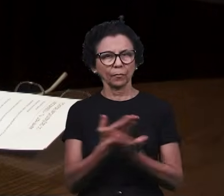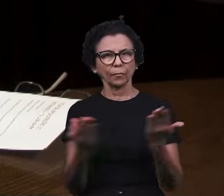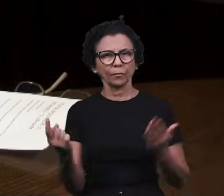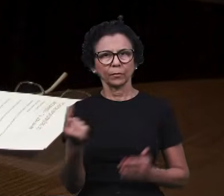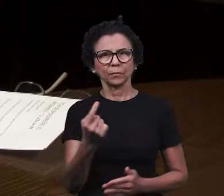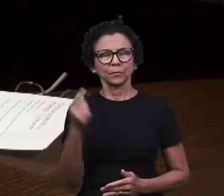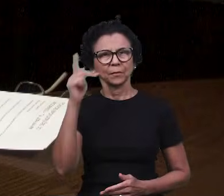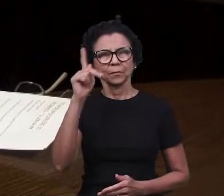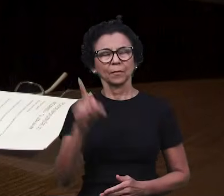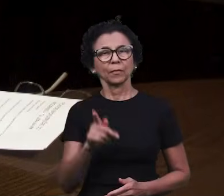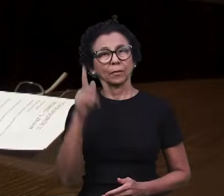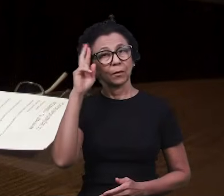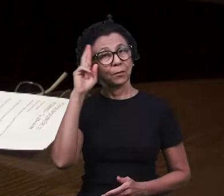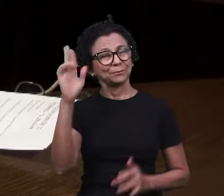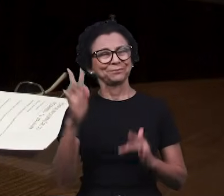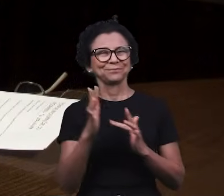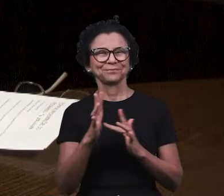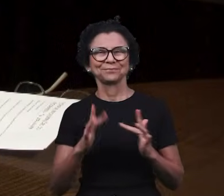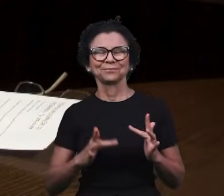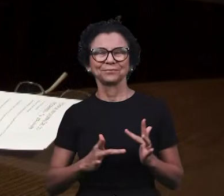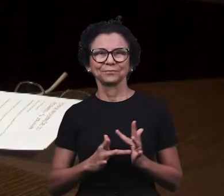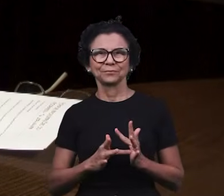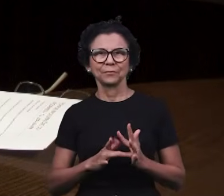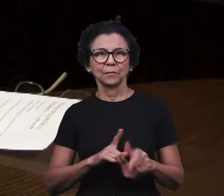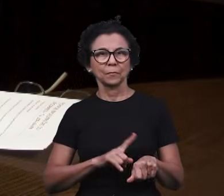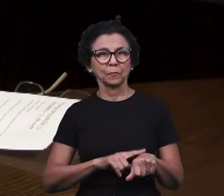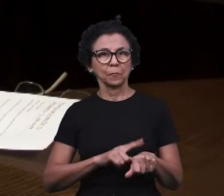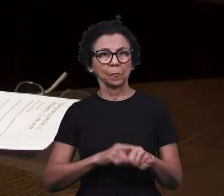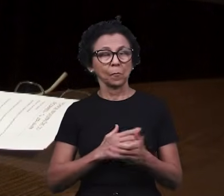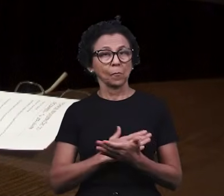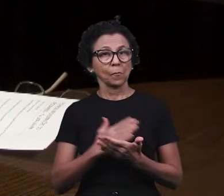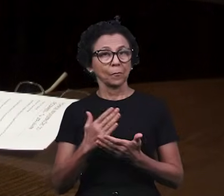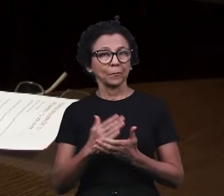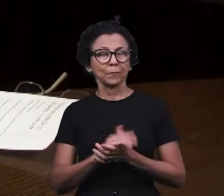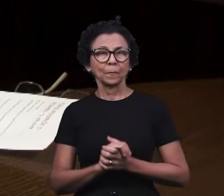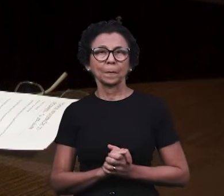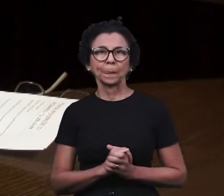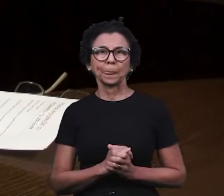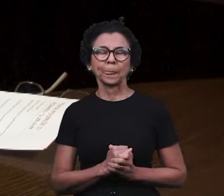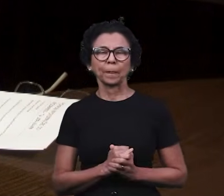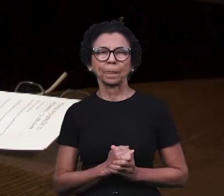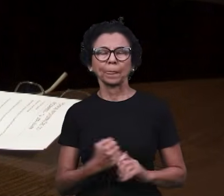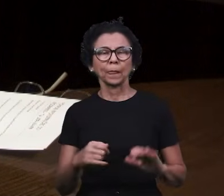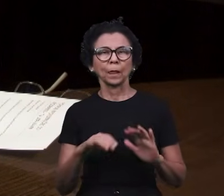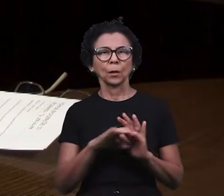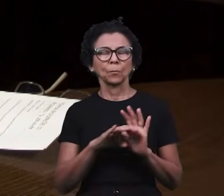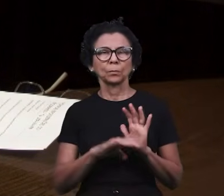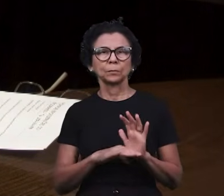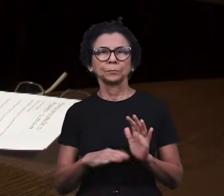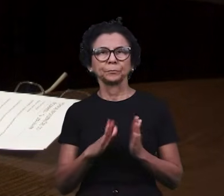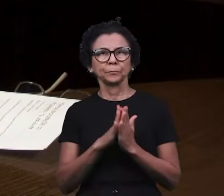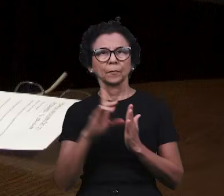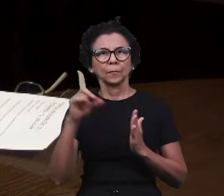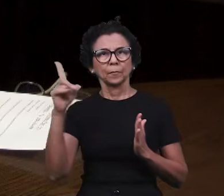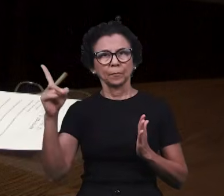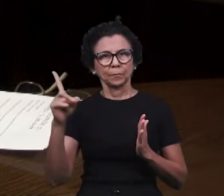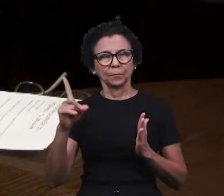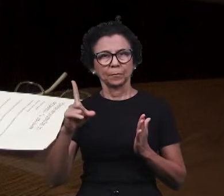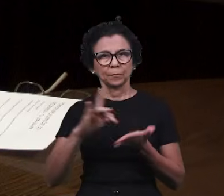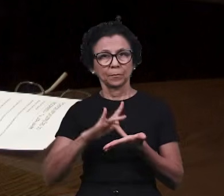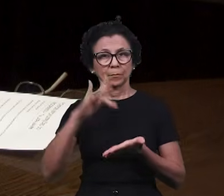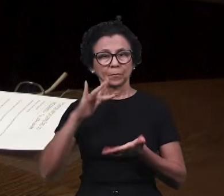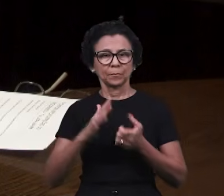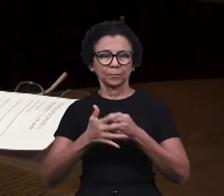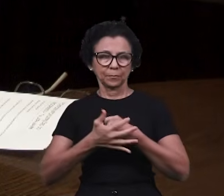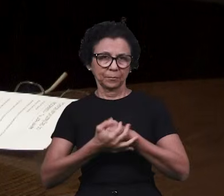Saudamos a todos com a paz do Senhor Jesus. Nós estamos iniciando mais um episódio do podcast Bíblia, um tesouro